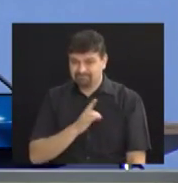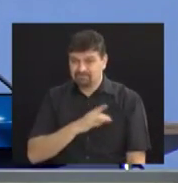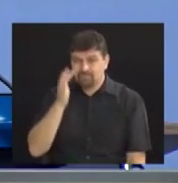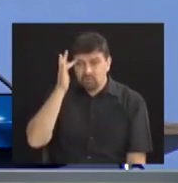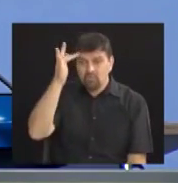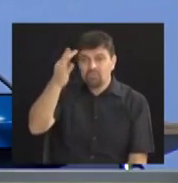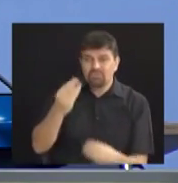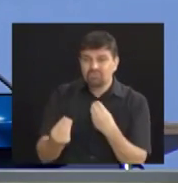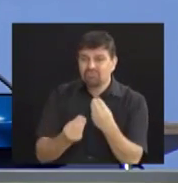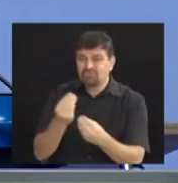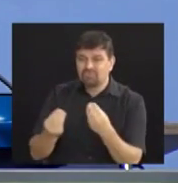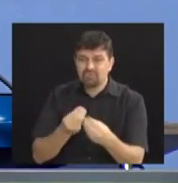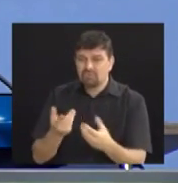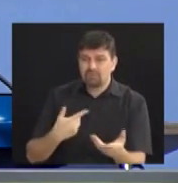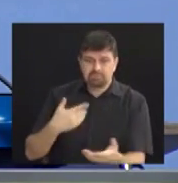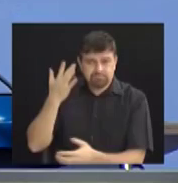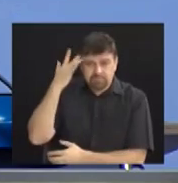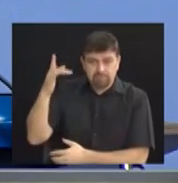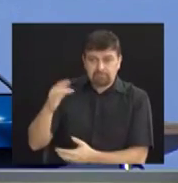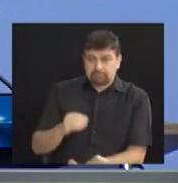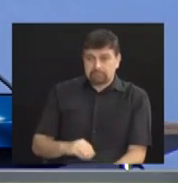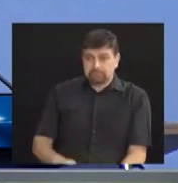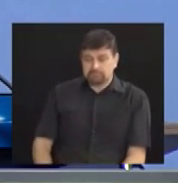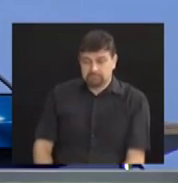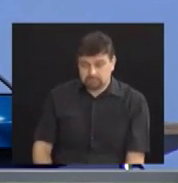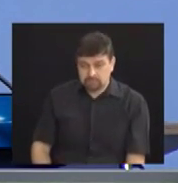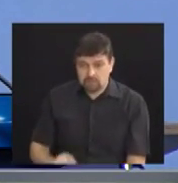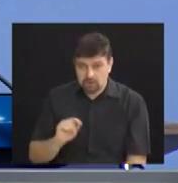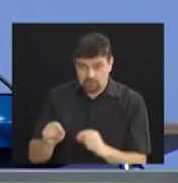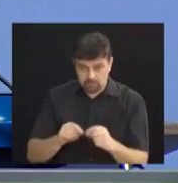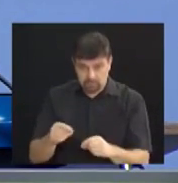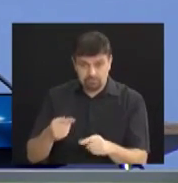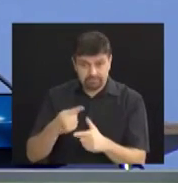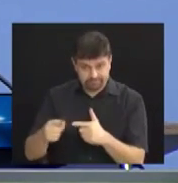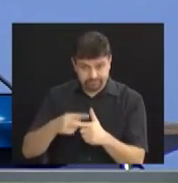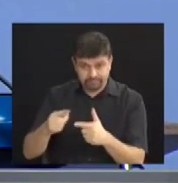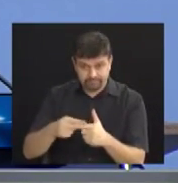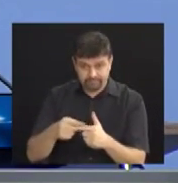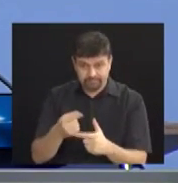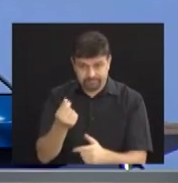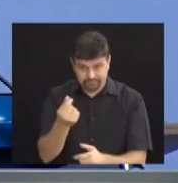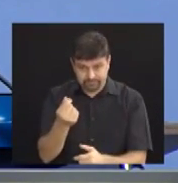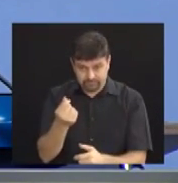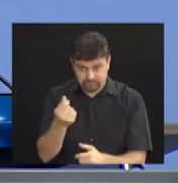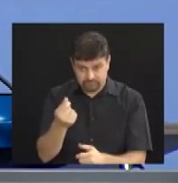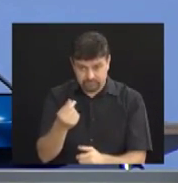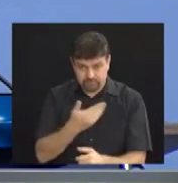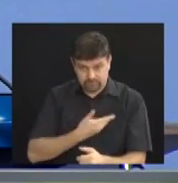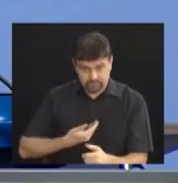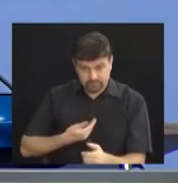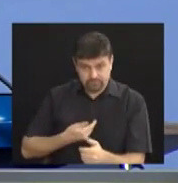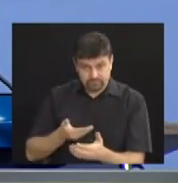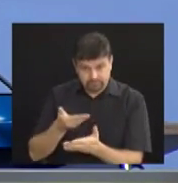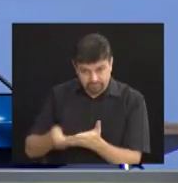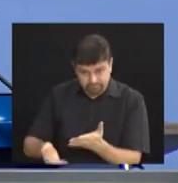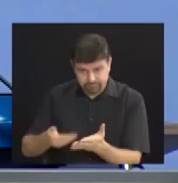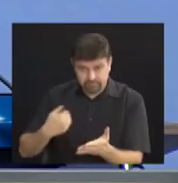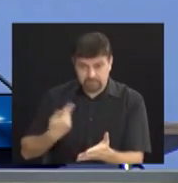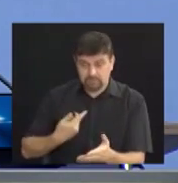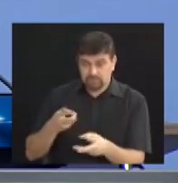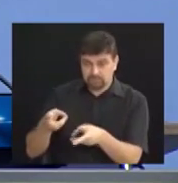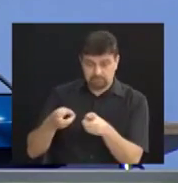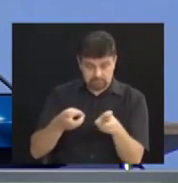da obscuridade de todo o contexto que envolve essa crise, a gente vê que muitas pessoas